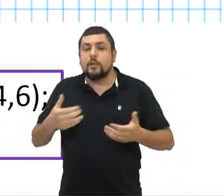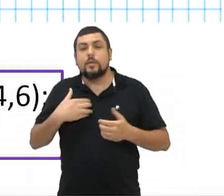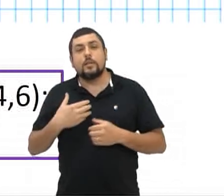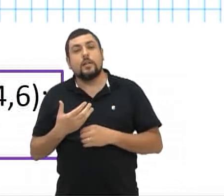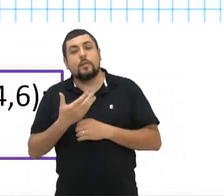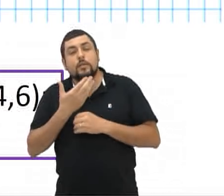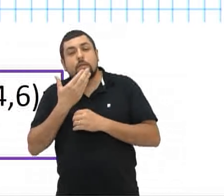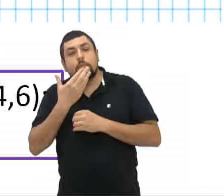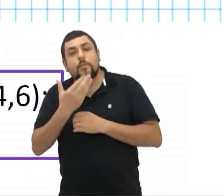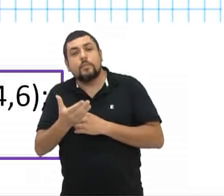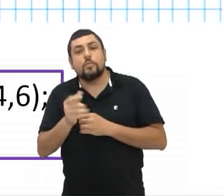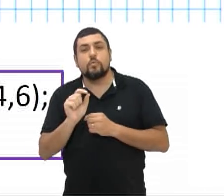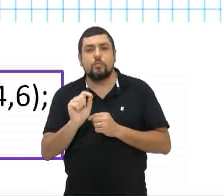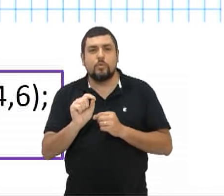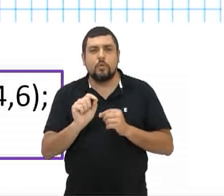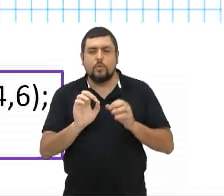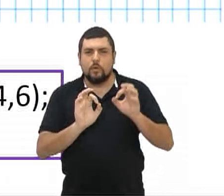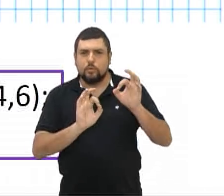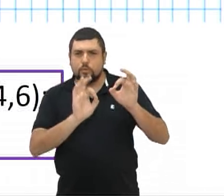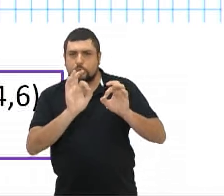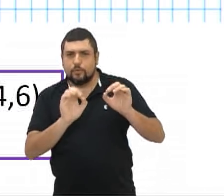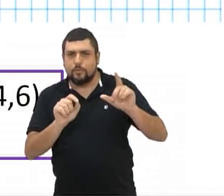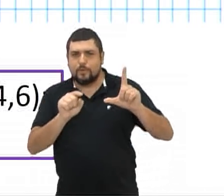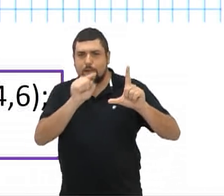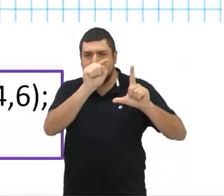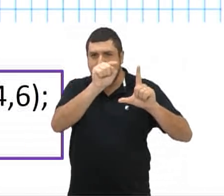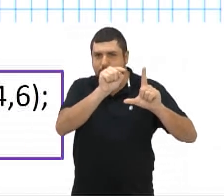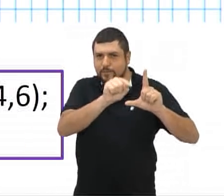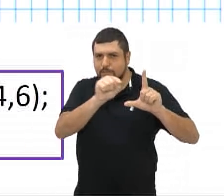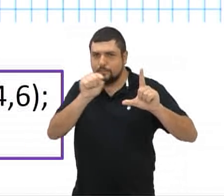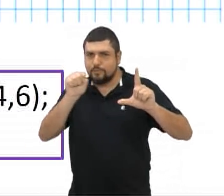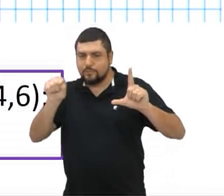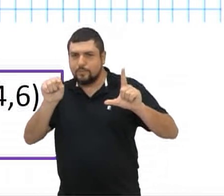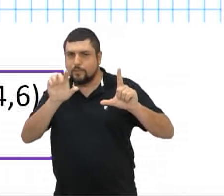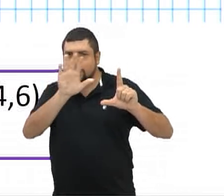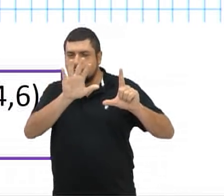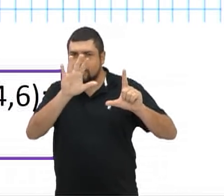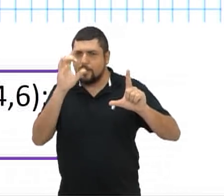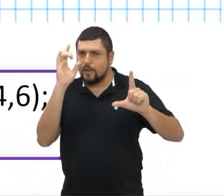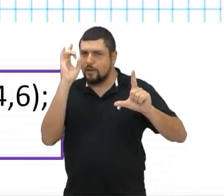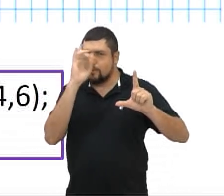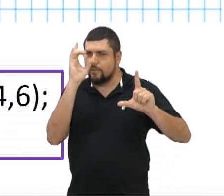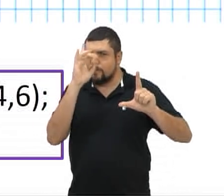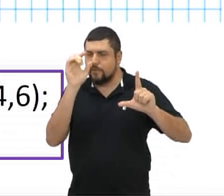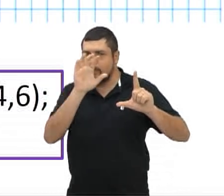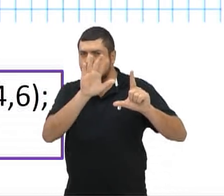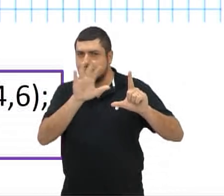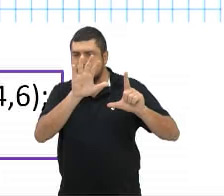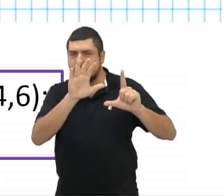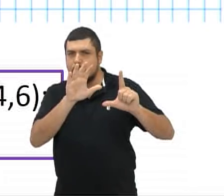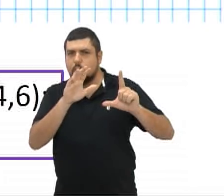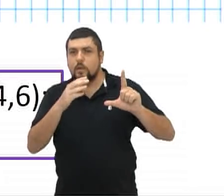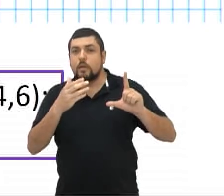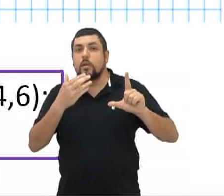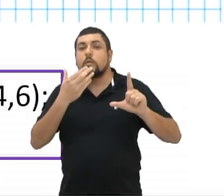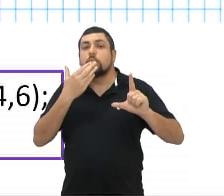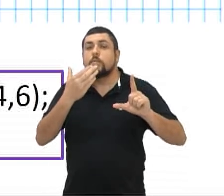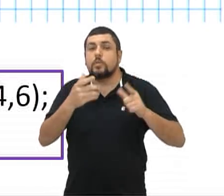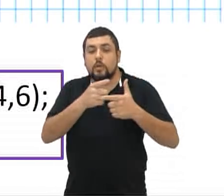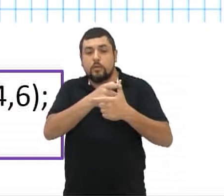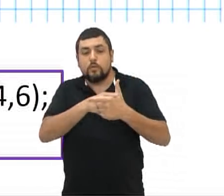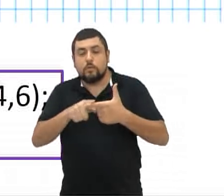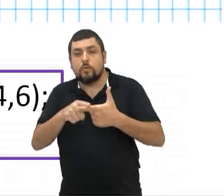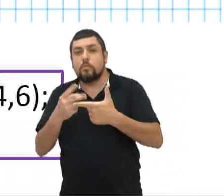as coordenadas dos três pontos do polígono verde fossem divididas pelo número inteiro 2.